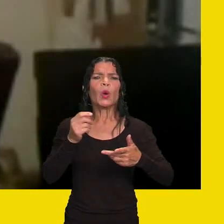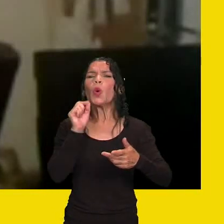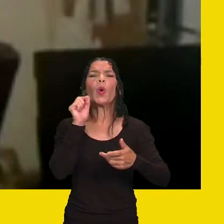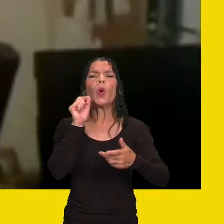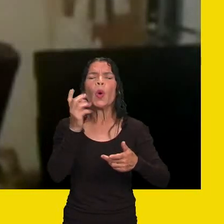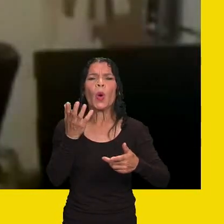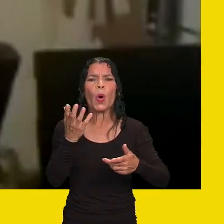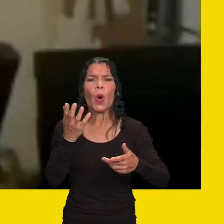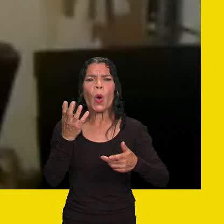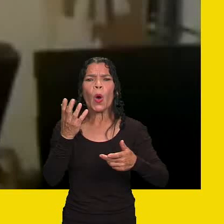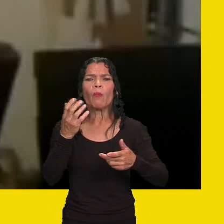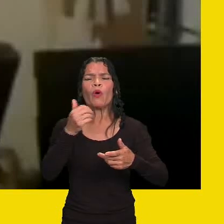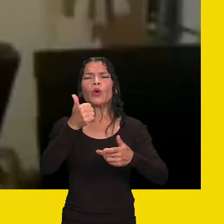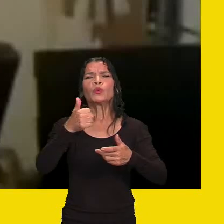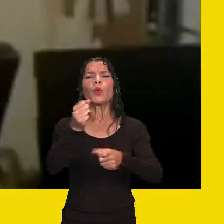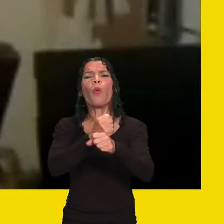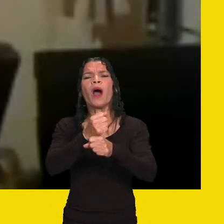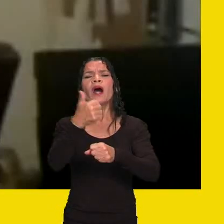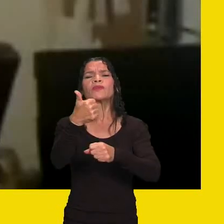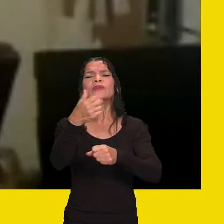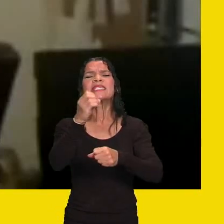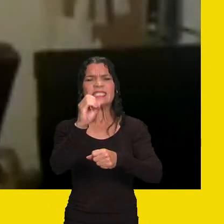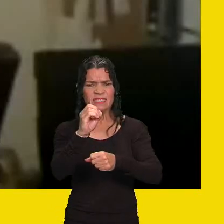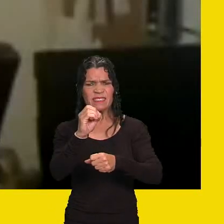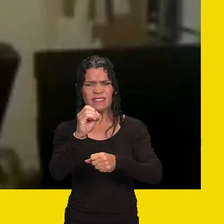deu nos anos 60?